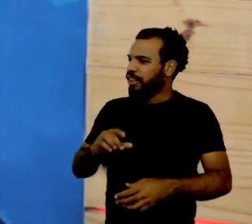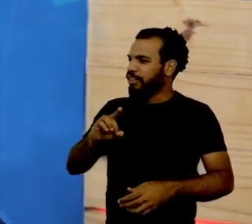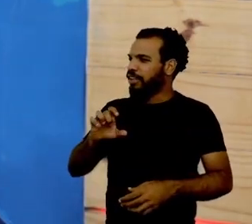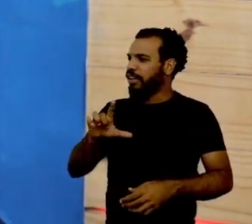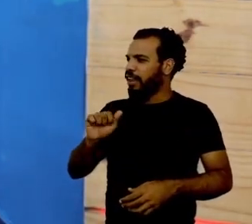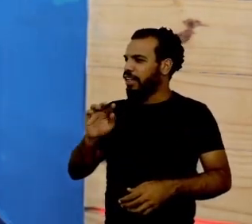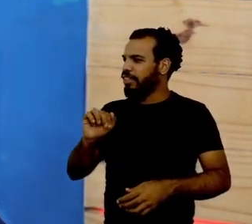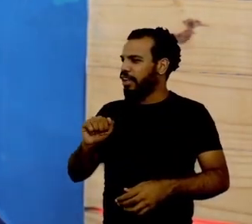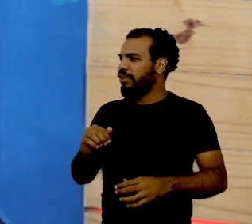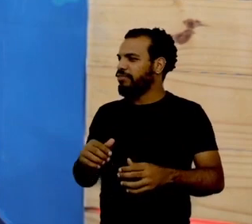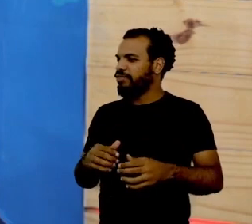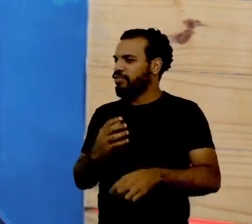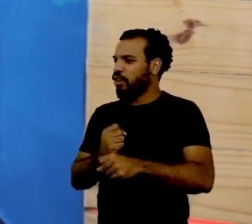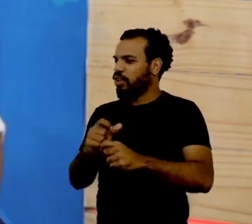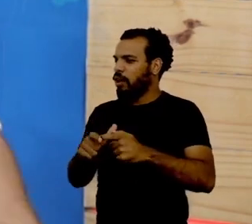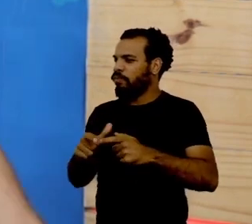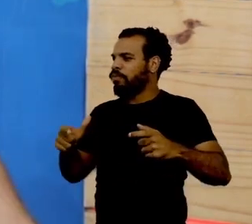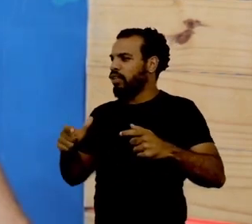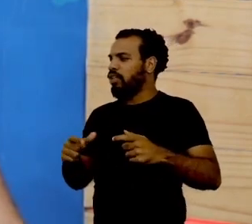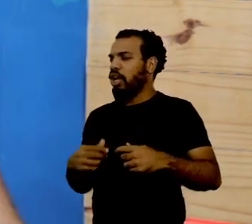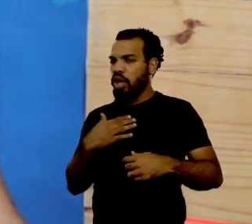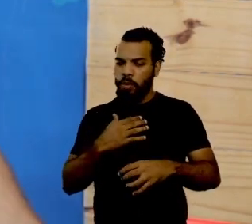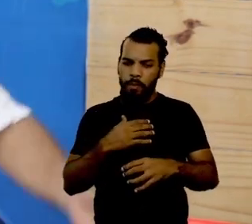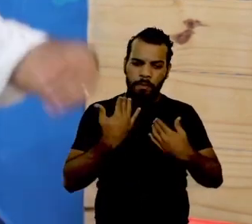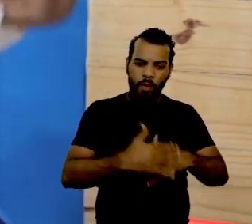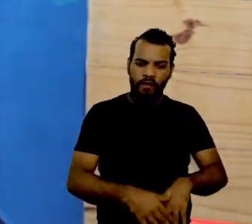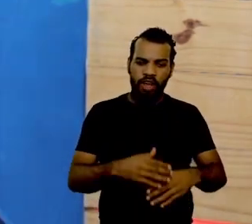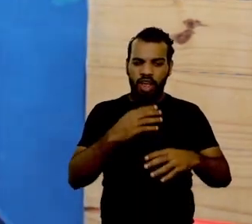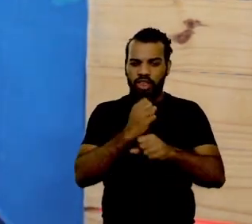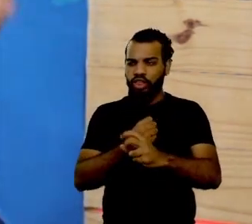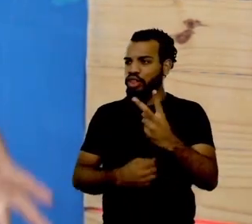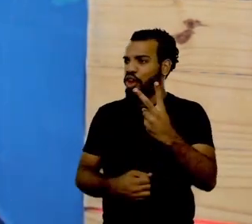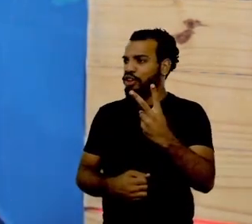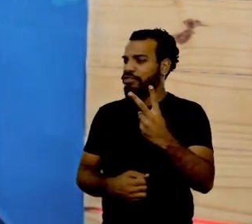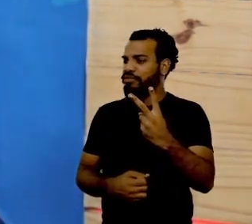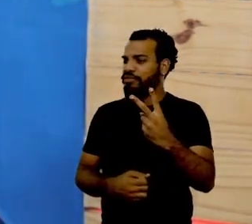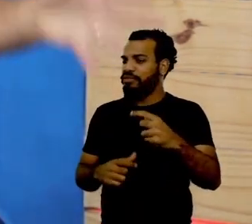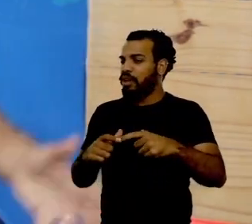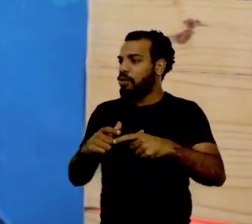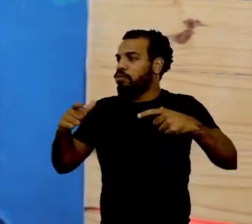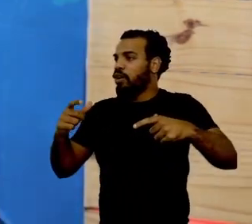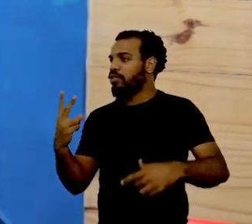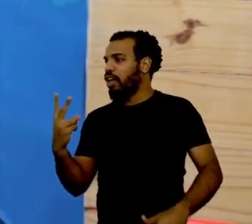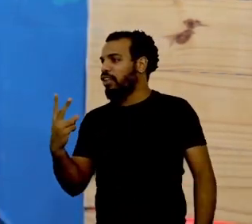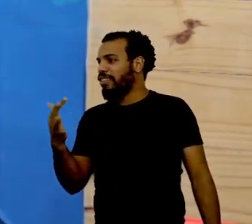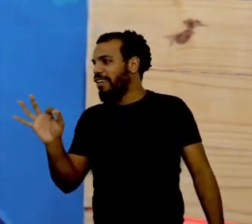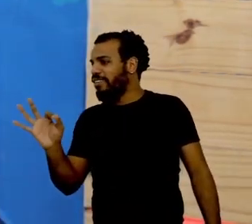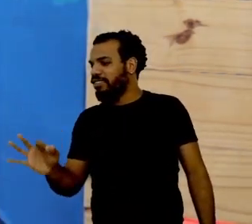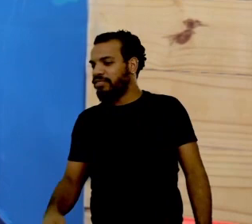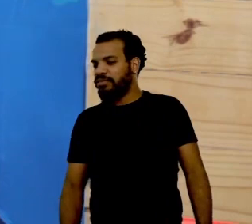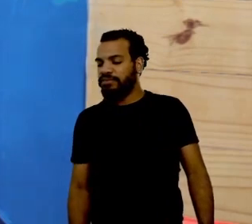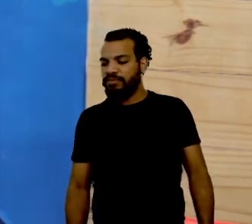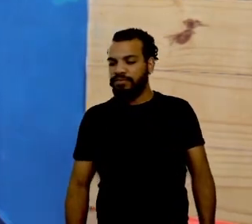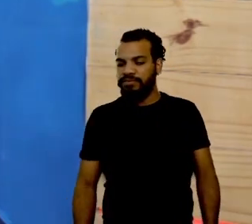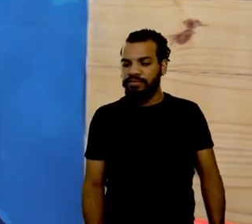2, dilata para 10. Hã? Então ele quer que a nota aumente de 2 para 10.